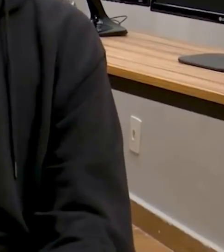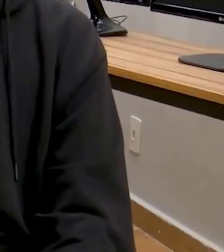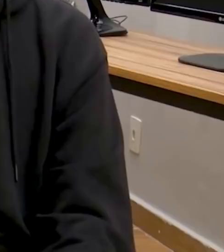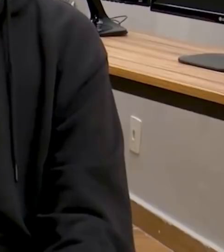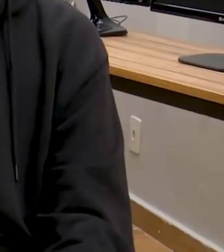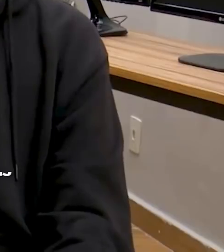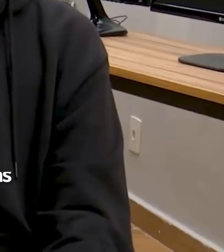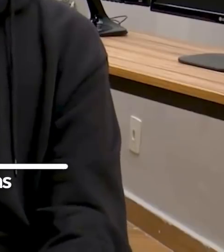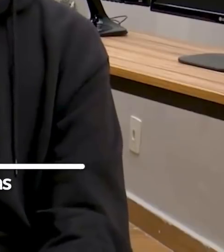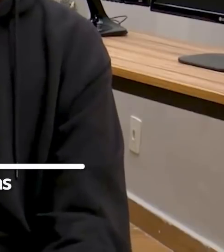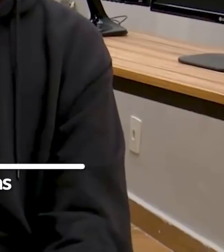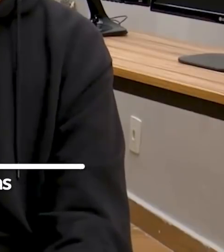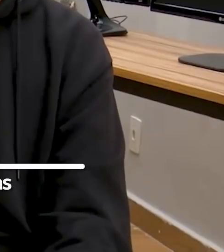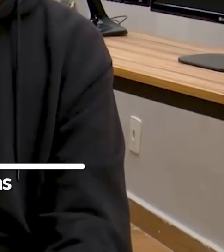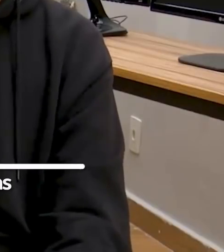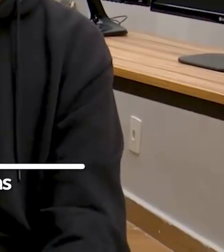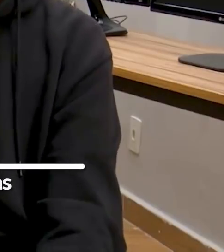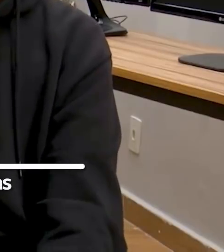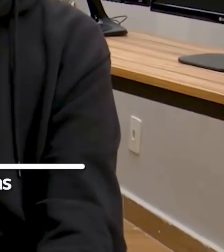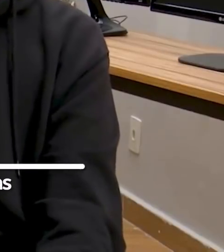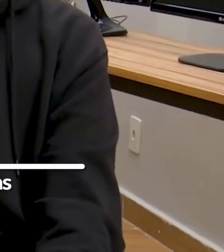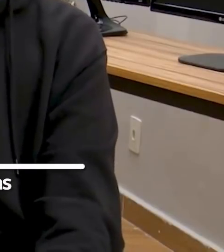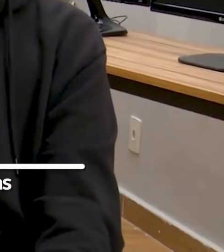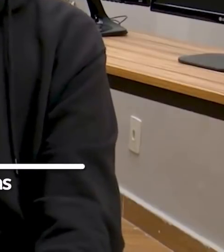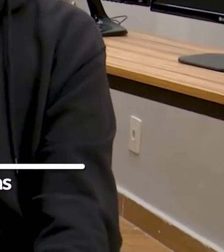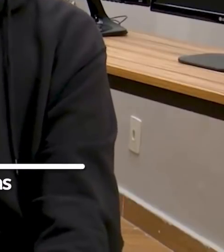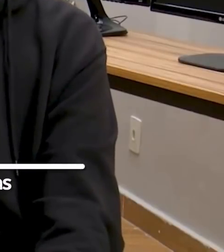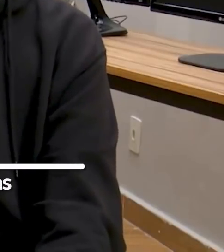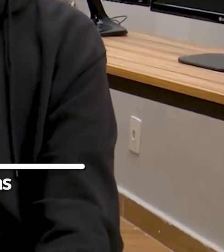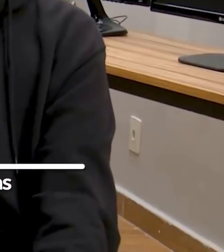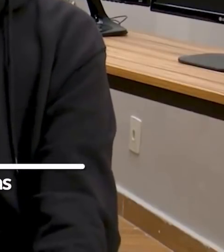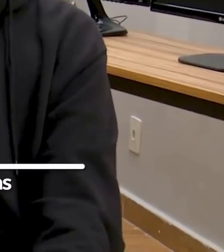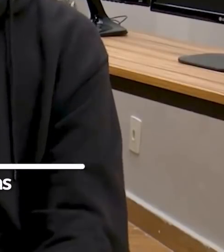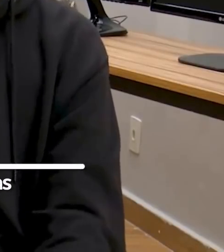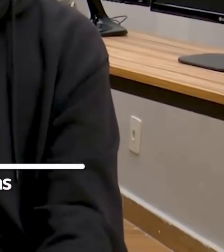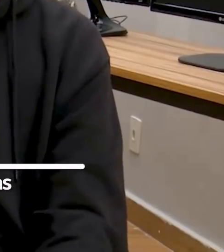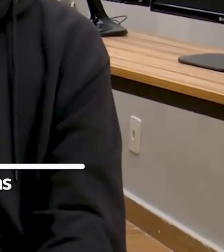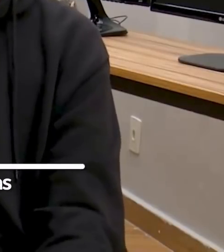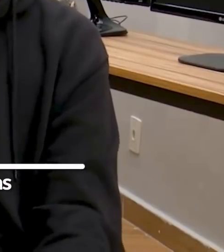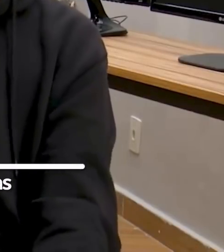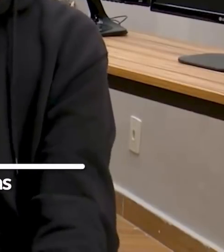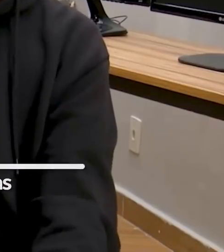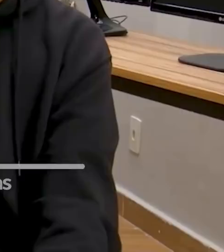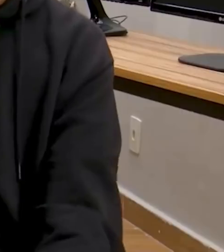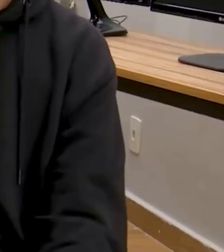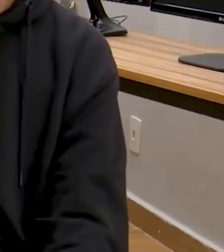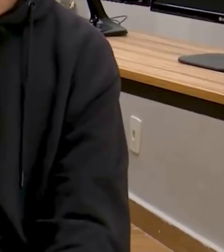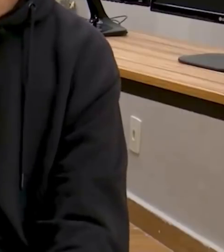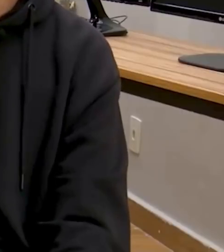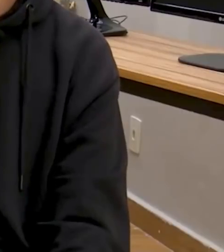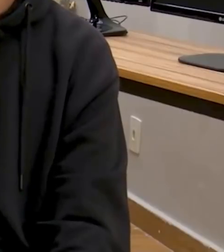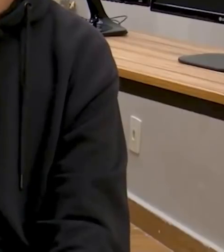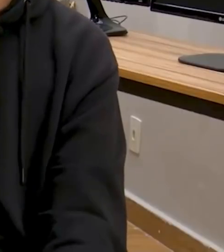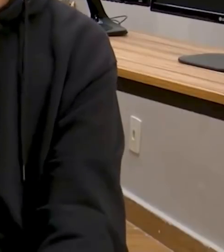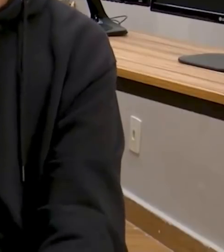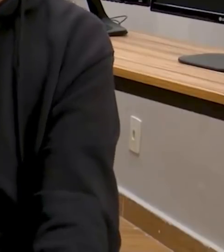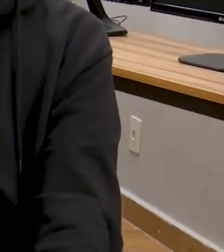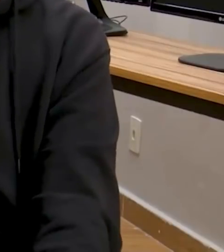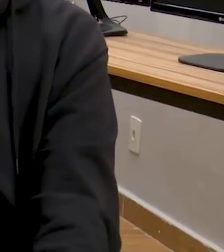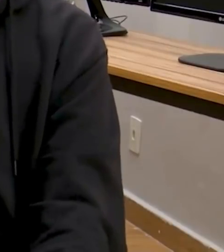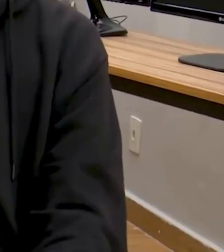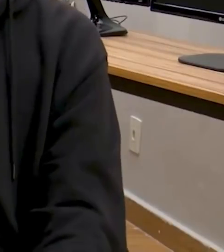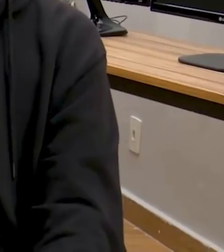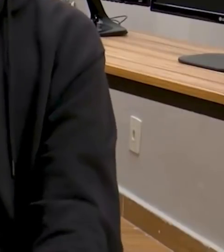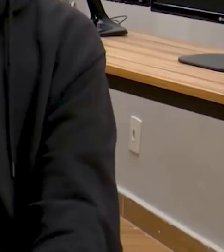Inovação e tecnologia tem tudo a ver com educação. É uma relação de estímulos mútuos. Com a educação, você compreende e cria tecnologias. E a partir